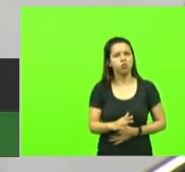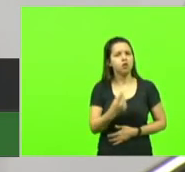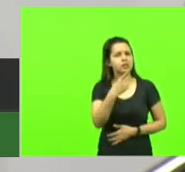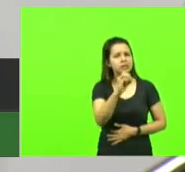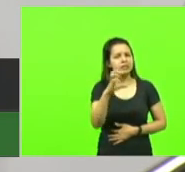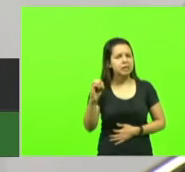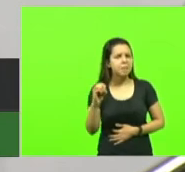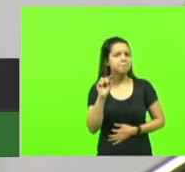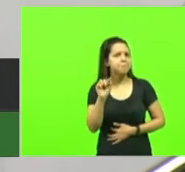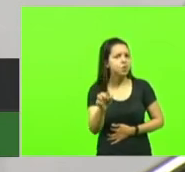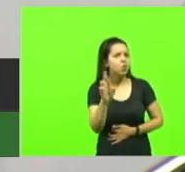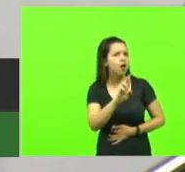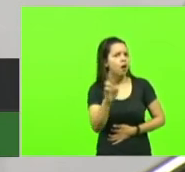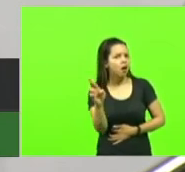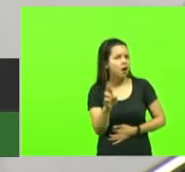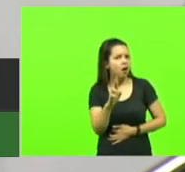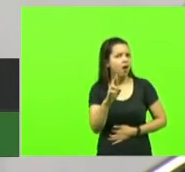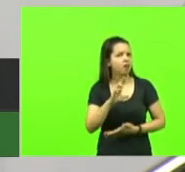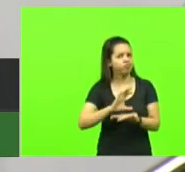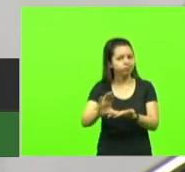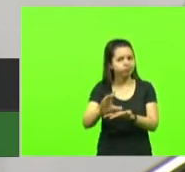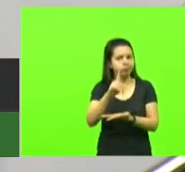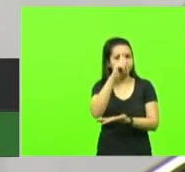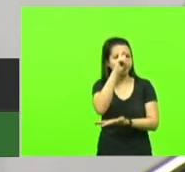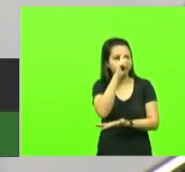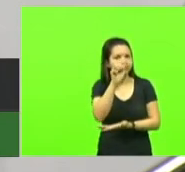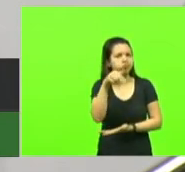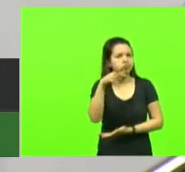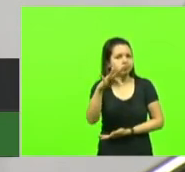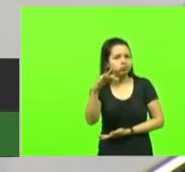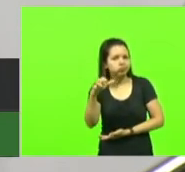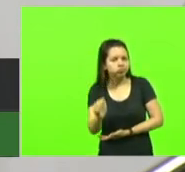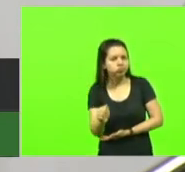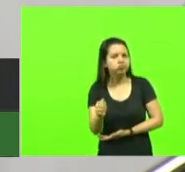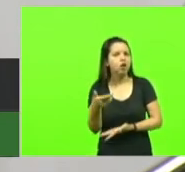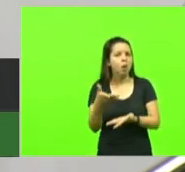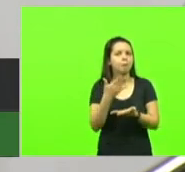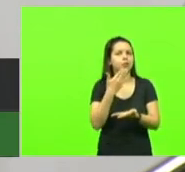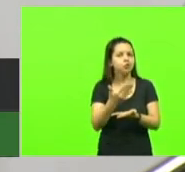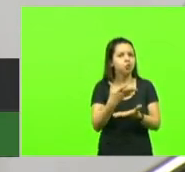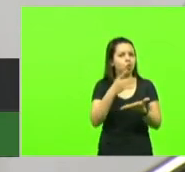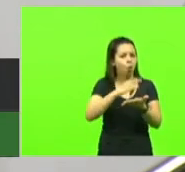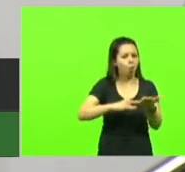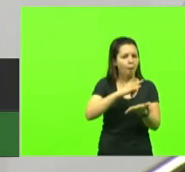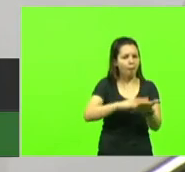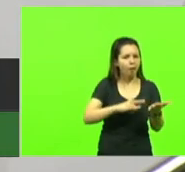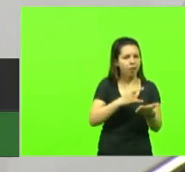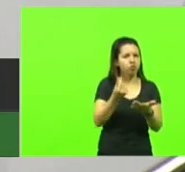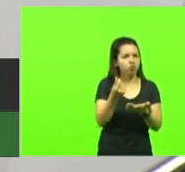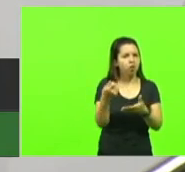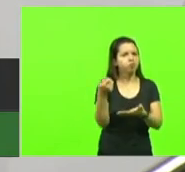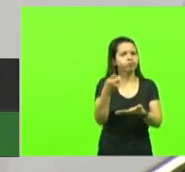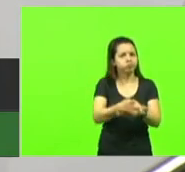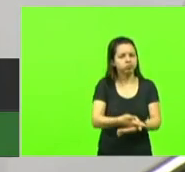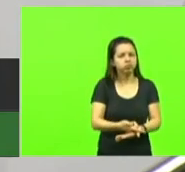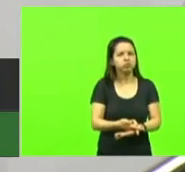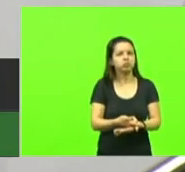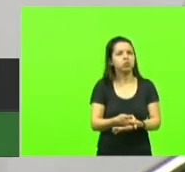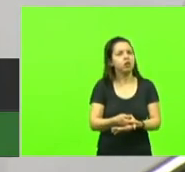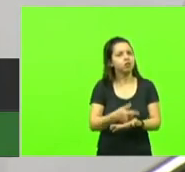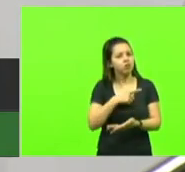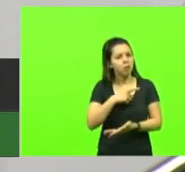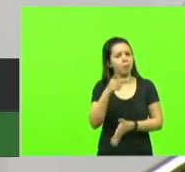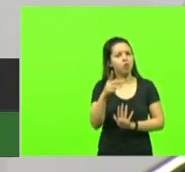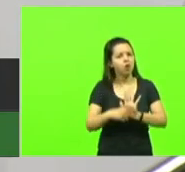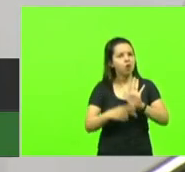hospital de Anita Garibaldi, tá agora pedindo um monte de documento para devolver o dinheiro, e eu tinha um projeto tão importante que a Vossa Excelência